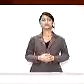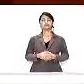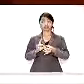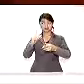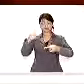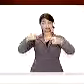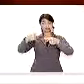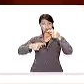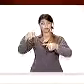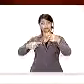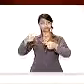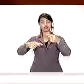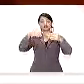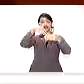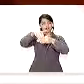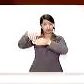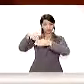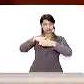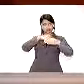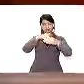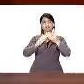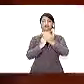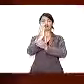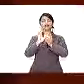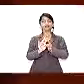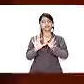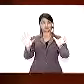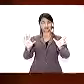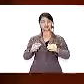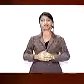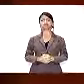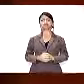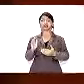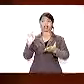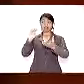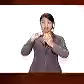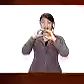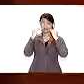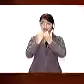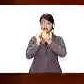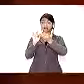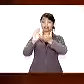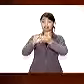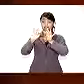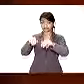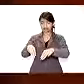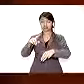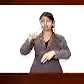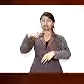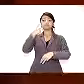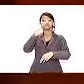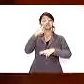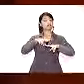discussão e em votação aprovado até o final da sessão Vamos